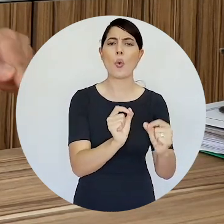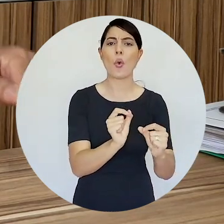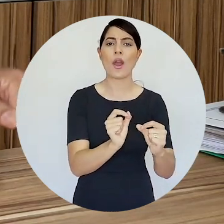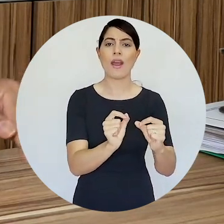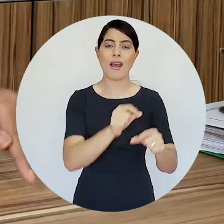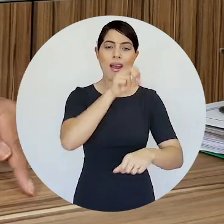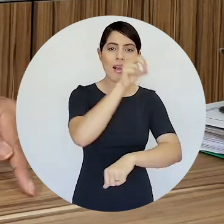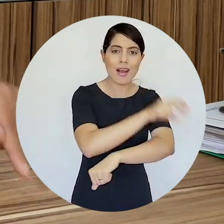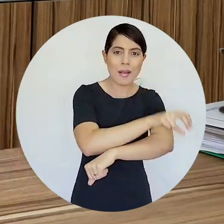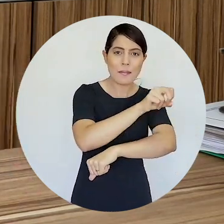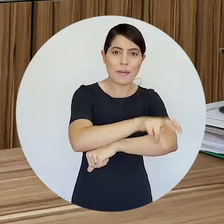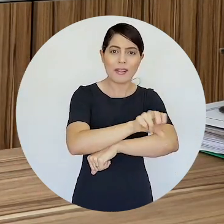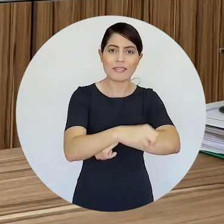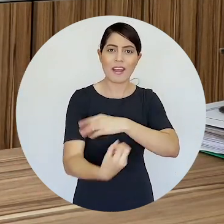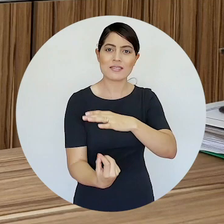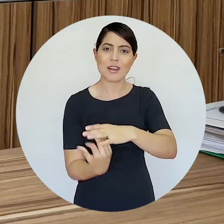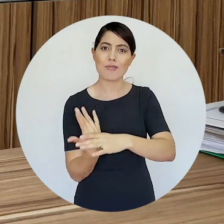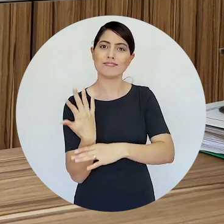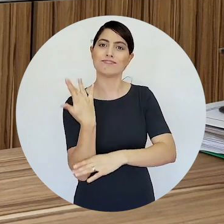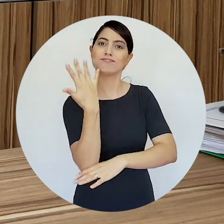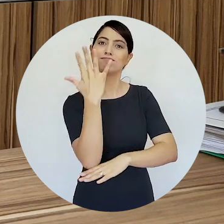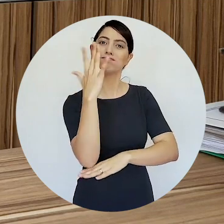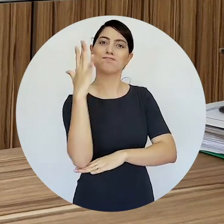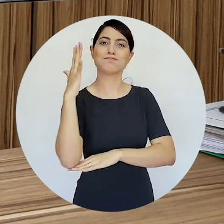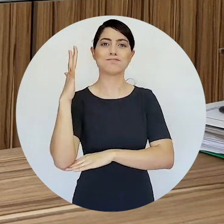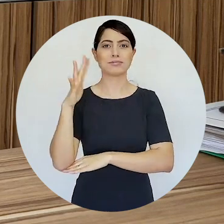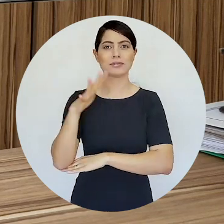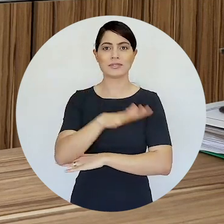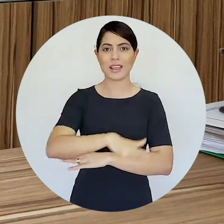a implantação ou a manutenção